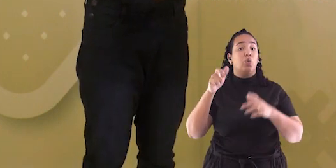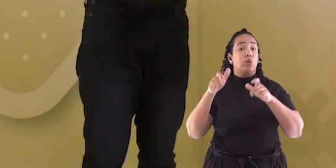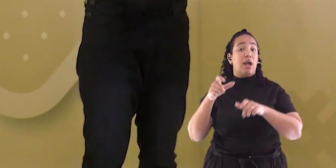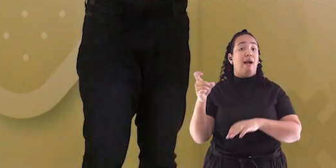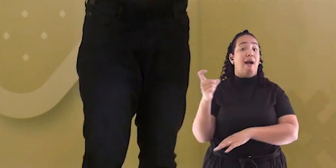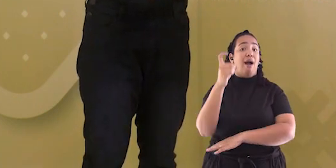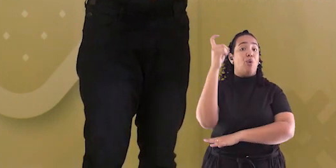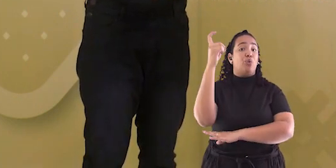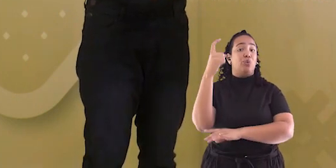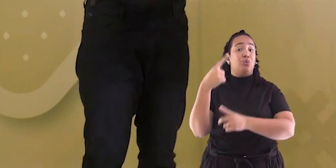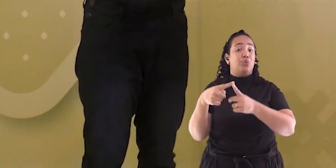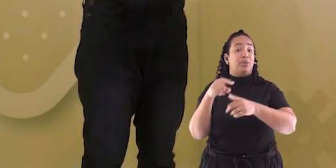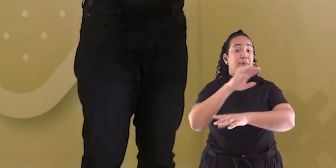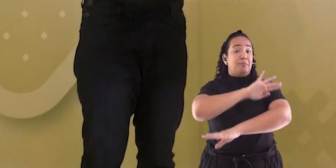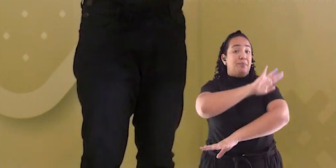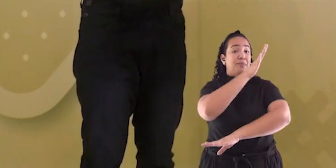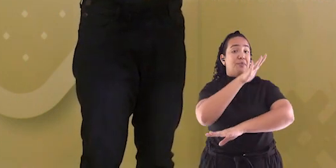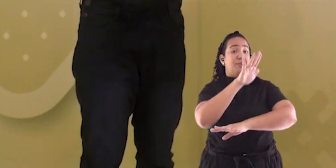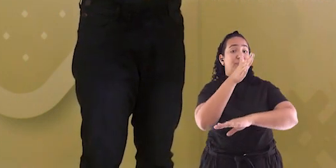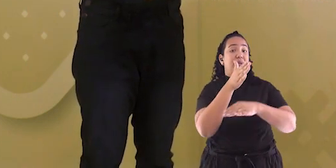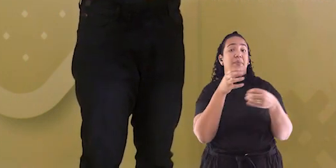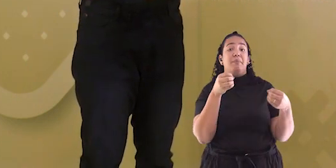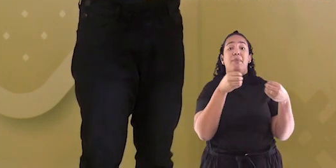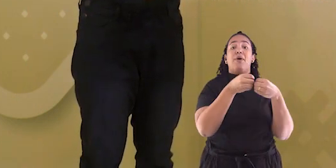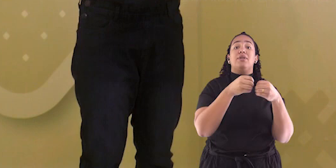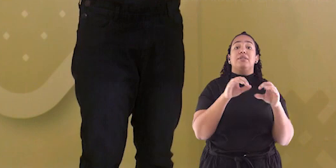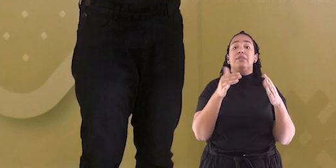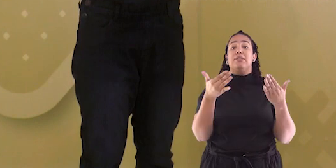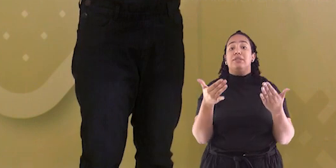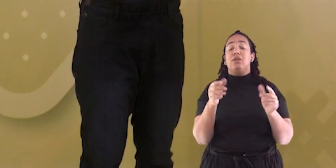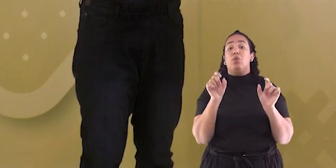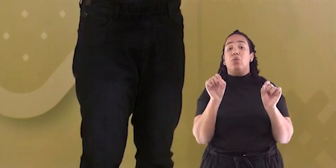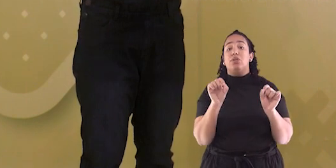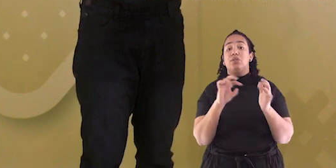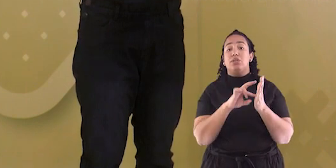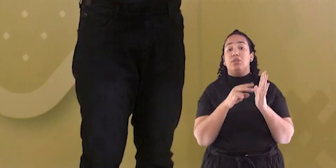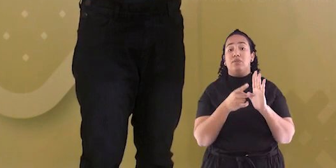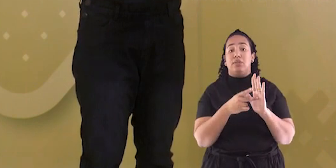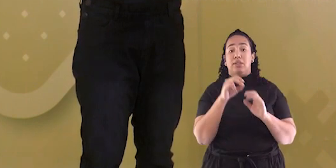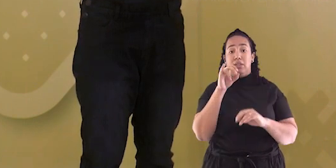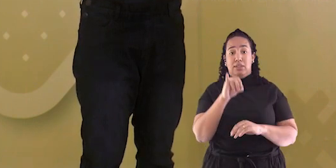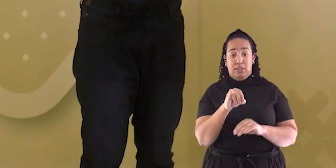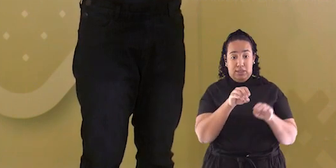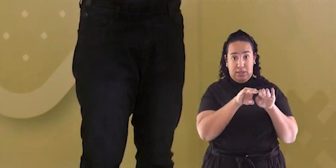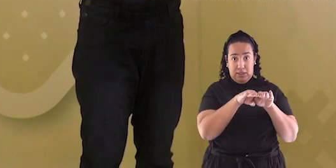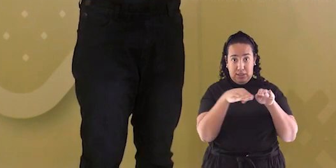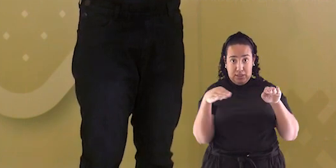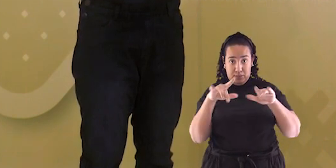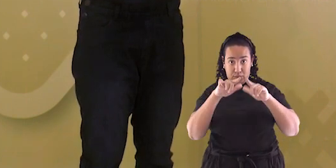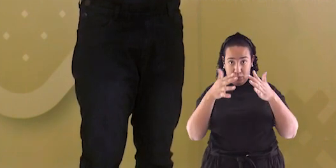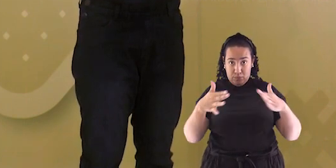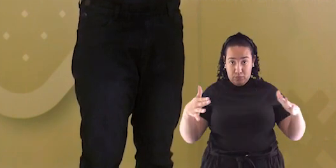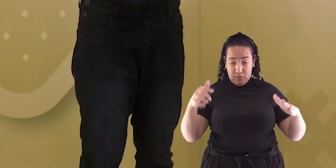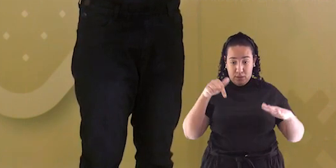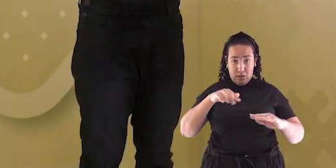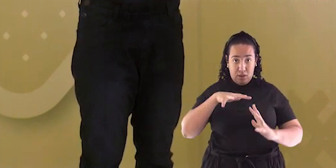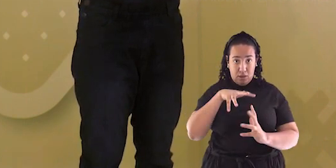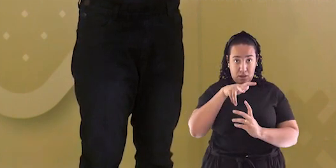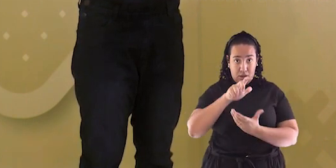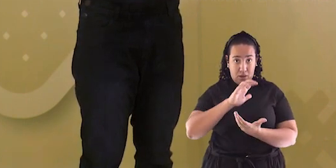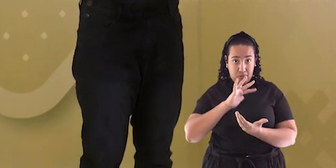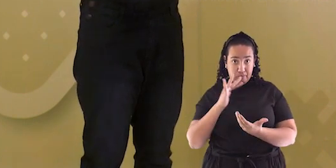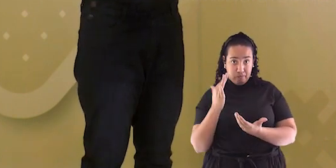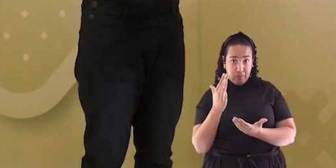Santo. Isso quer dizer que a pressão atmosférica é maior em baixas altitudes, ou seja, aqui, do que